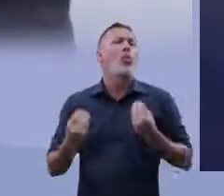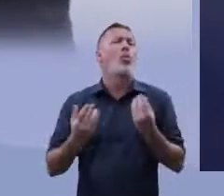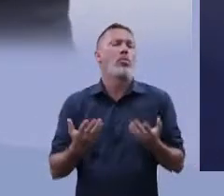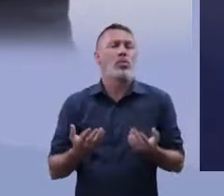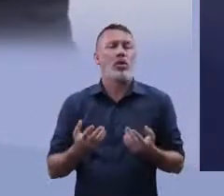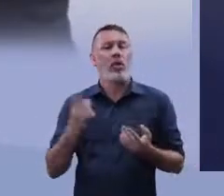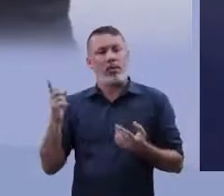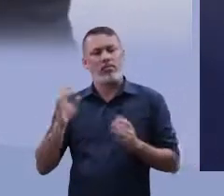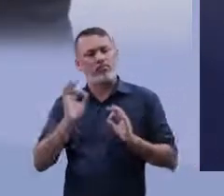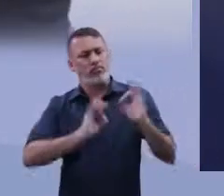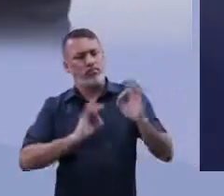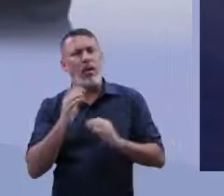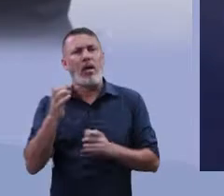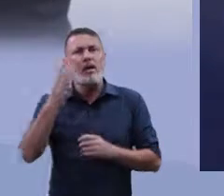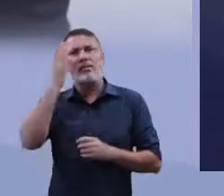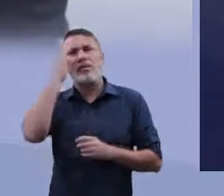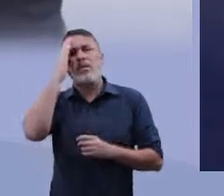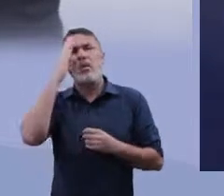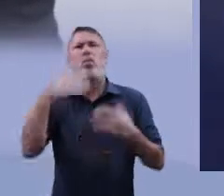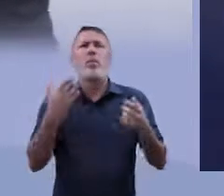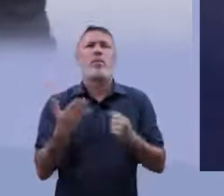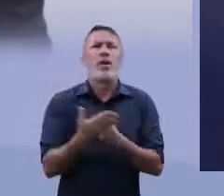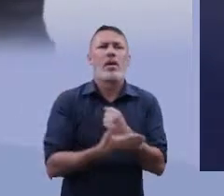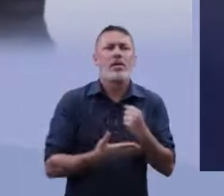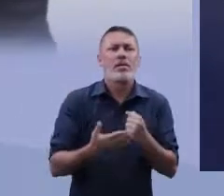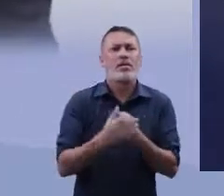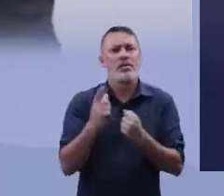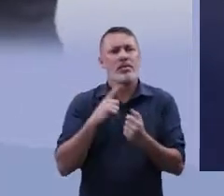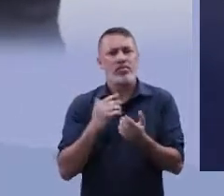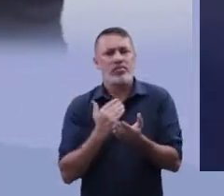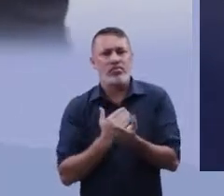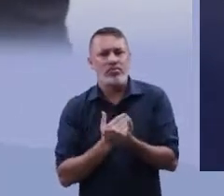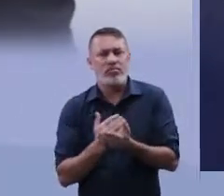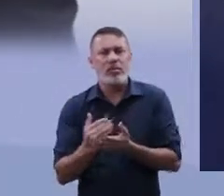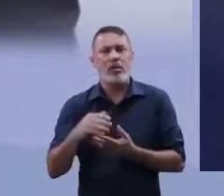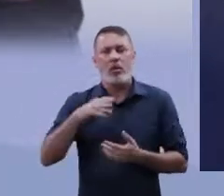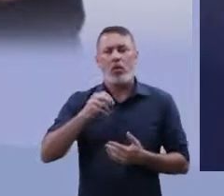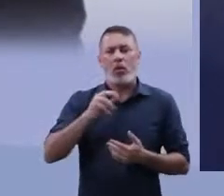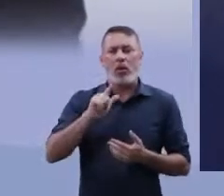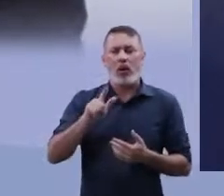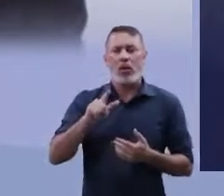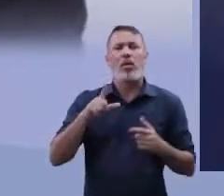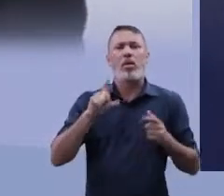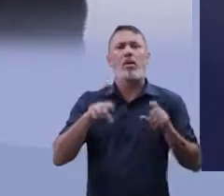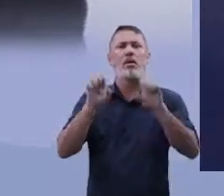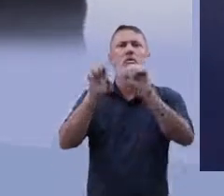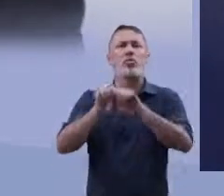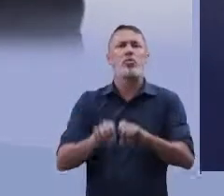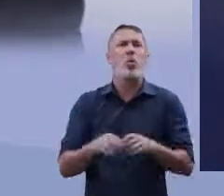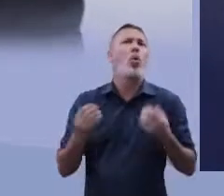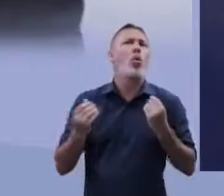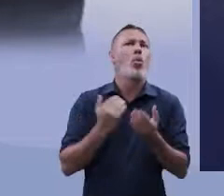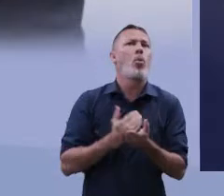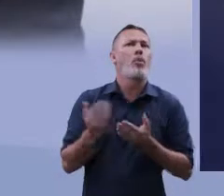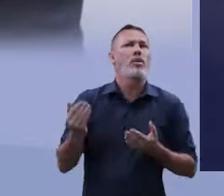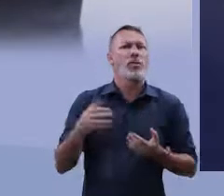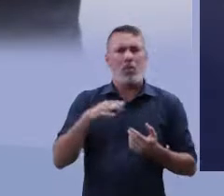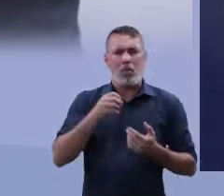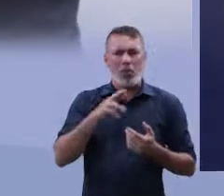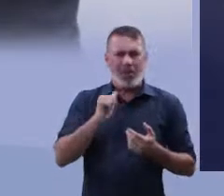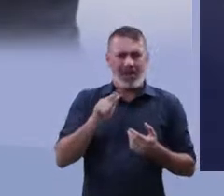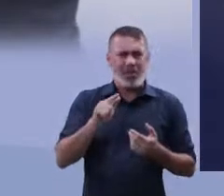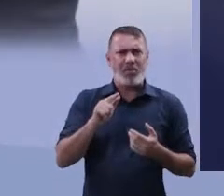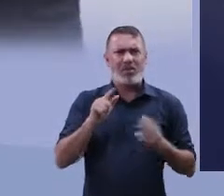que é abordada é qual o princípio fundador a priori a partir do qual a moral pode ser estruturada. Então, existe,